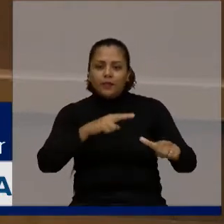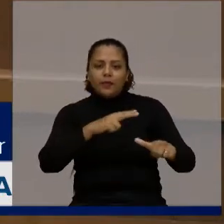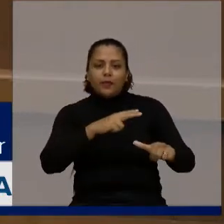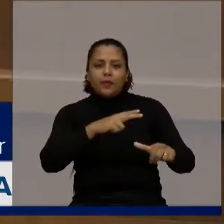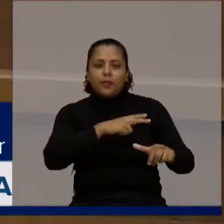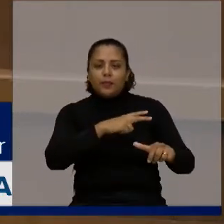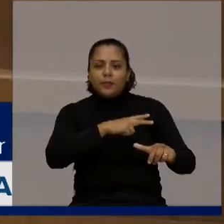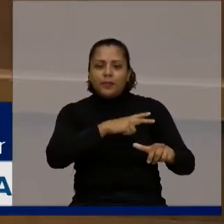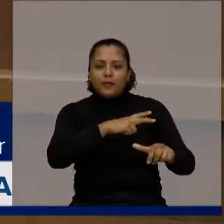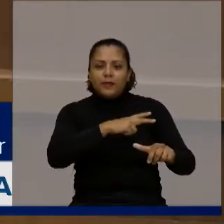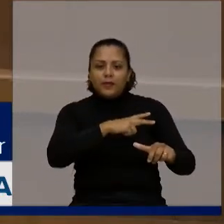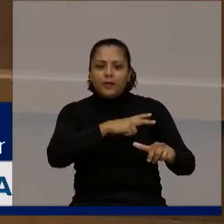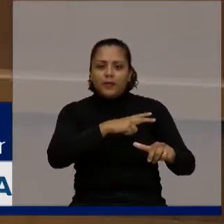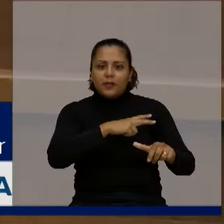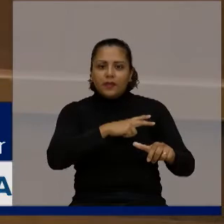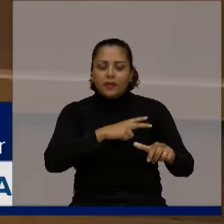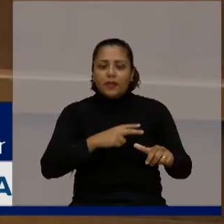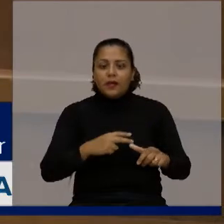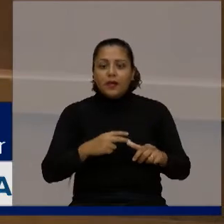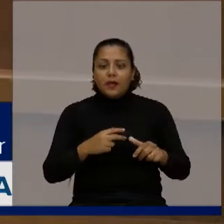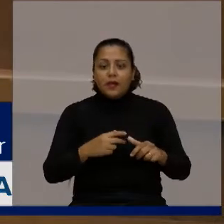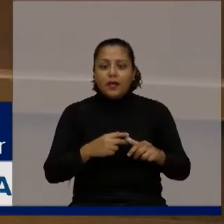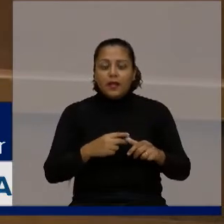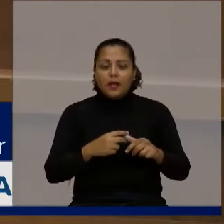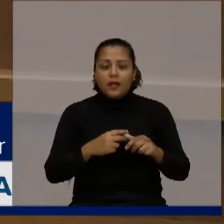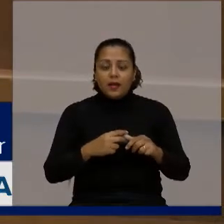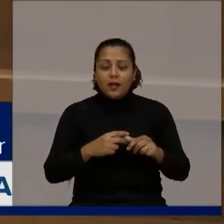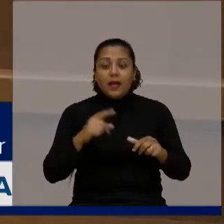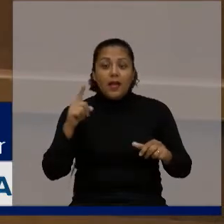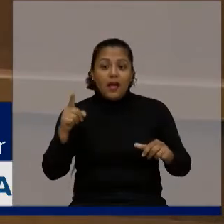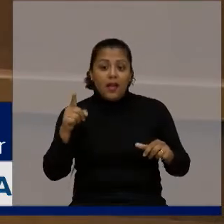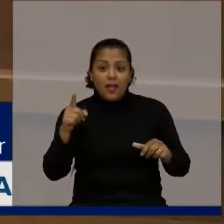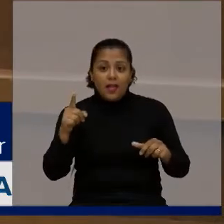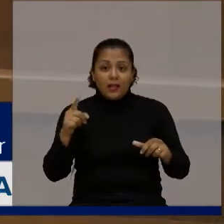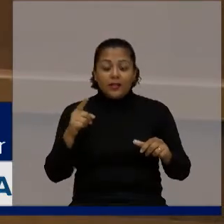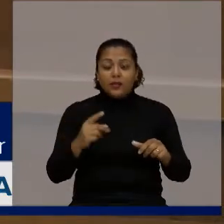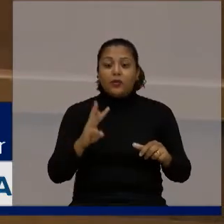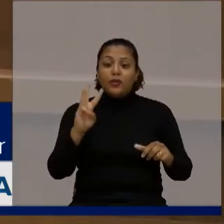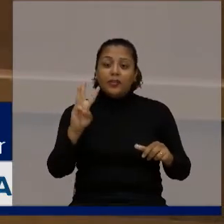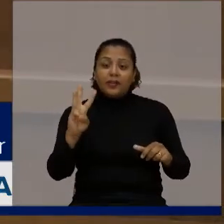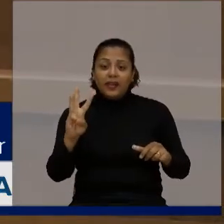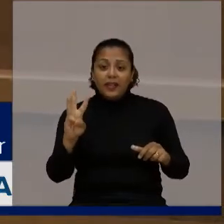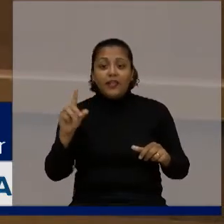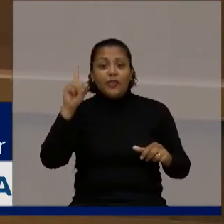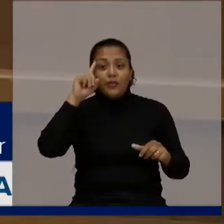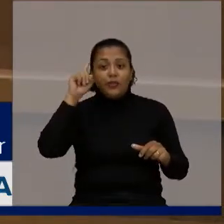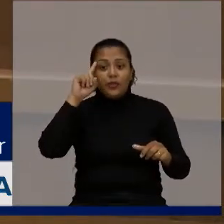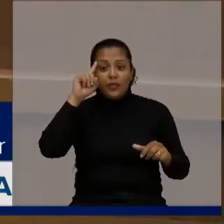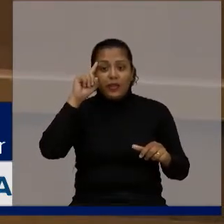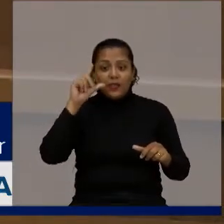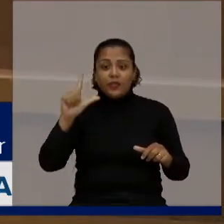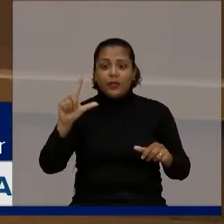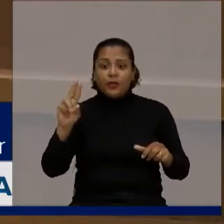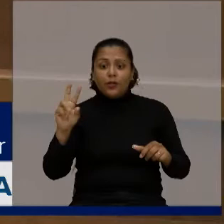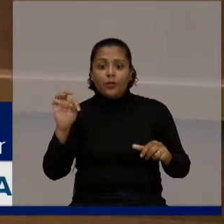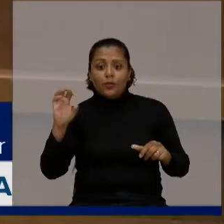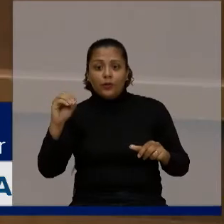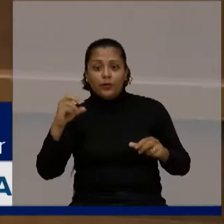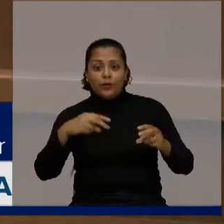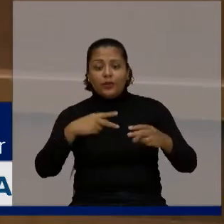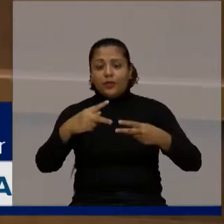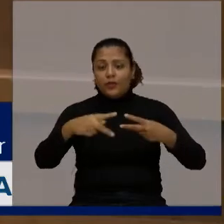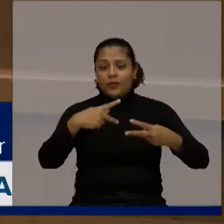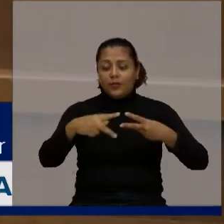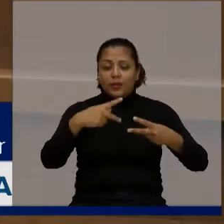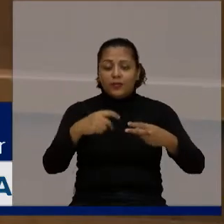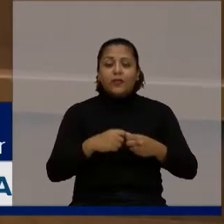Guadagnin decretou 3 dias de luto no município de São José dos Campos. E olha, tudo que aconteceu após a privatização,